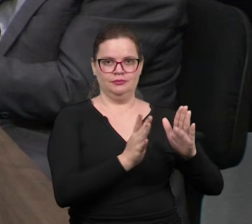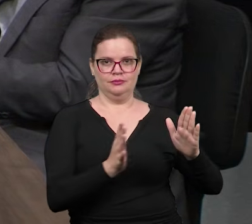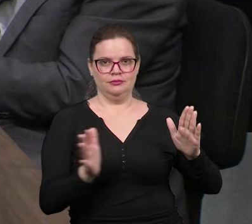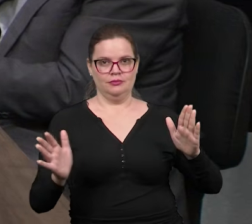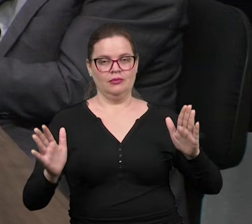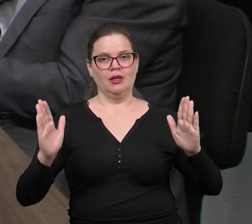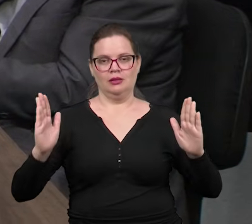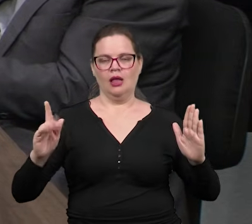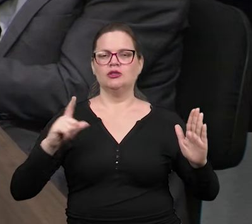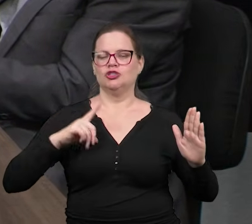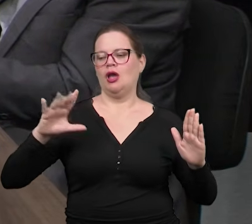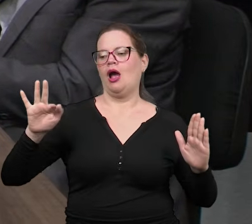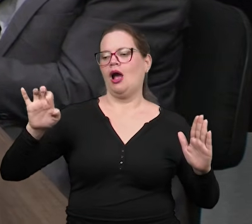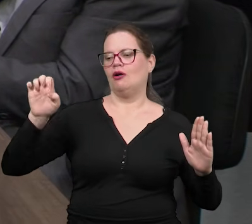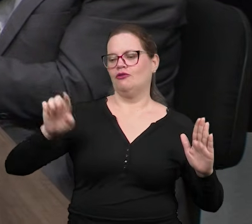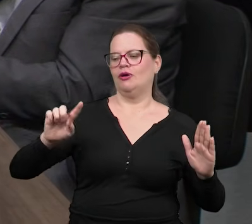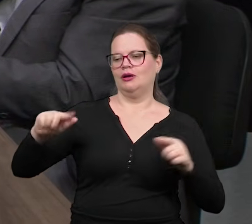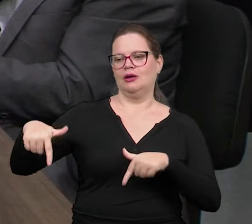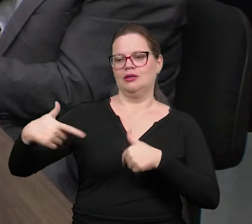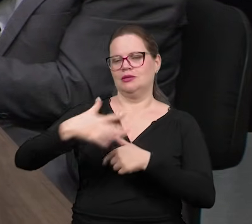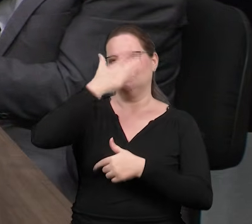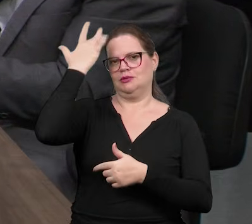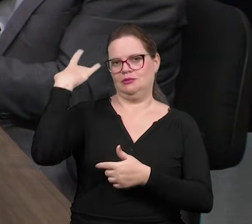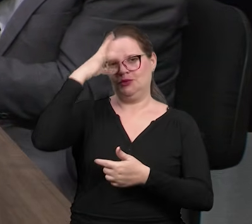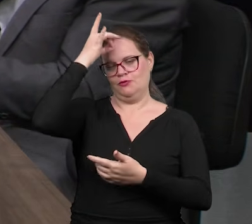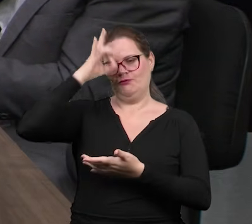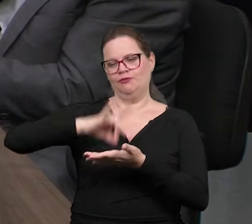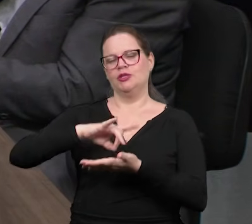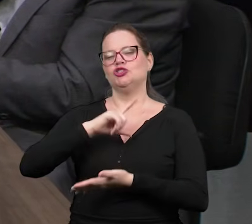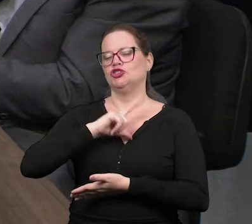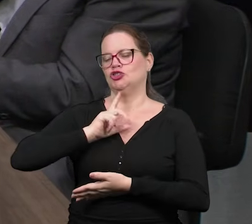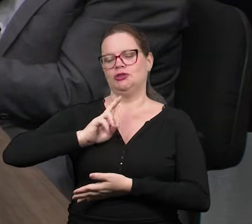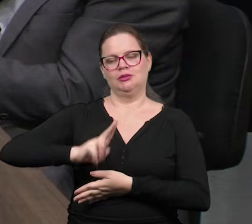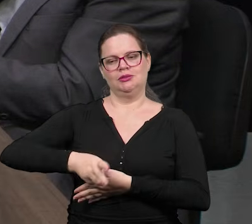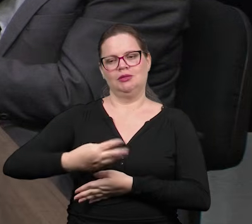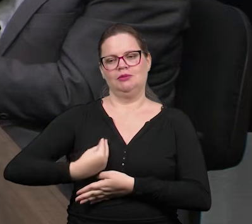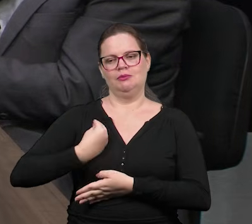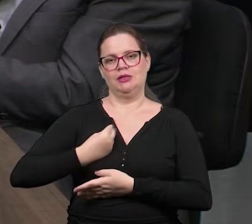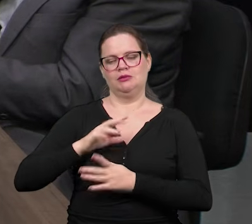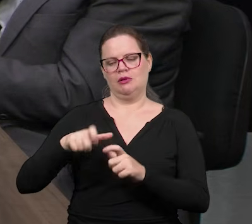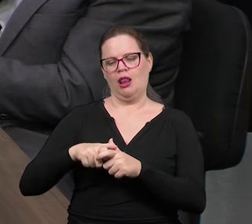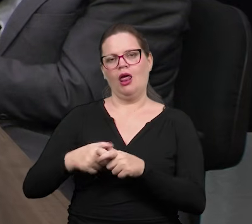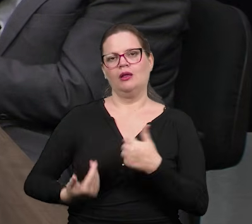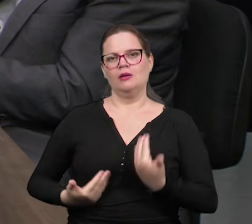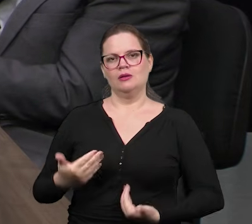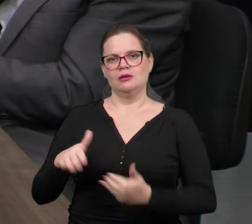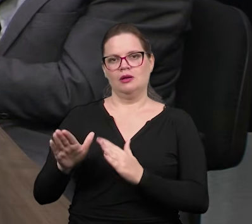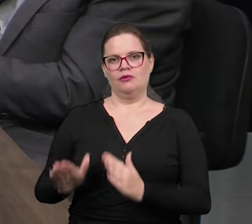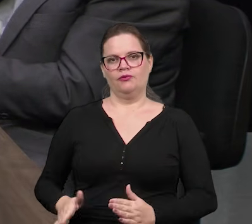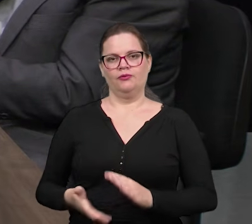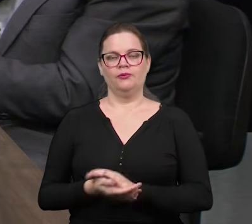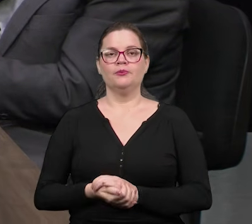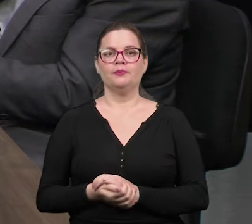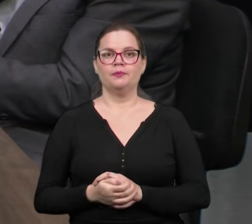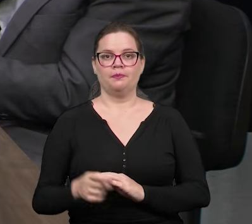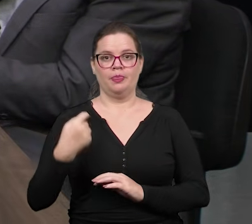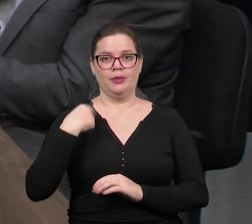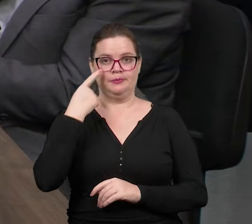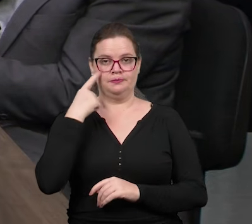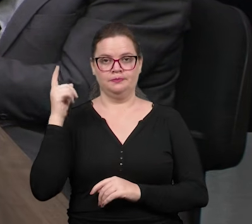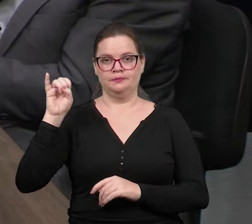fé, a ação do Espírito Santo, sempre esteve presente ali com os fiéis, né, pastor? Nós vemos neste